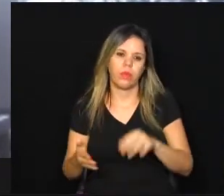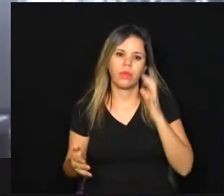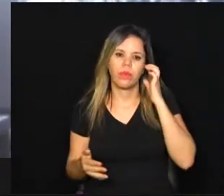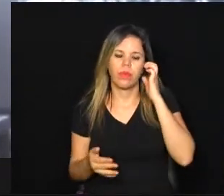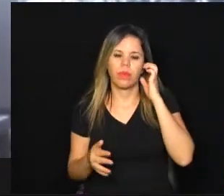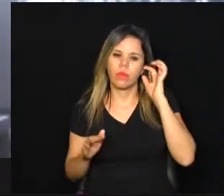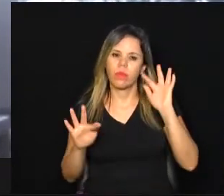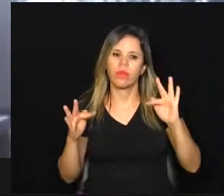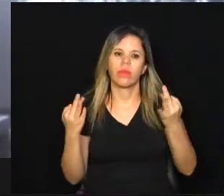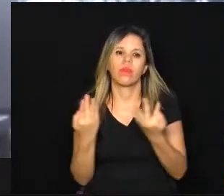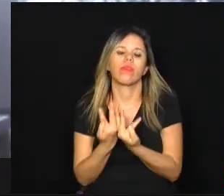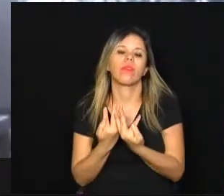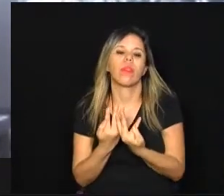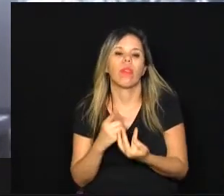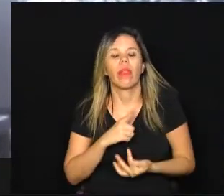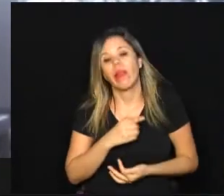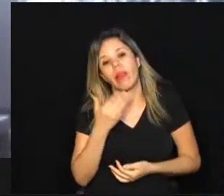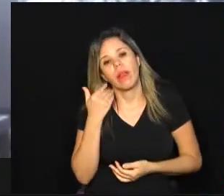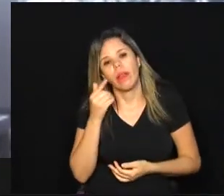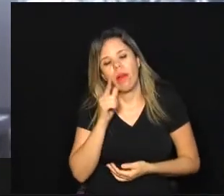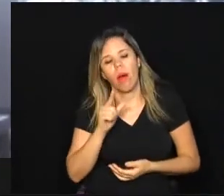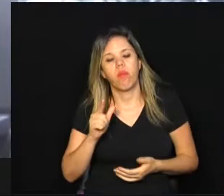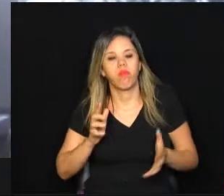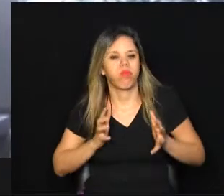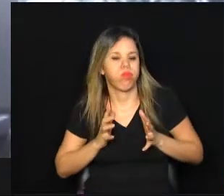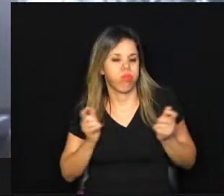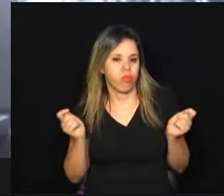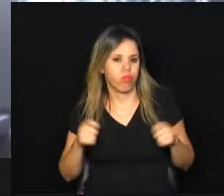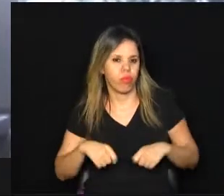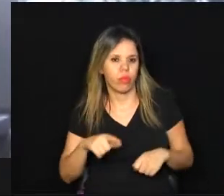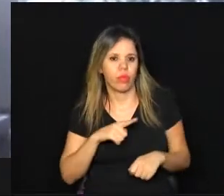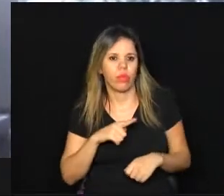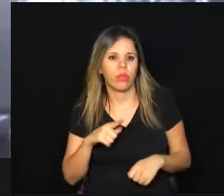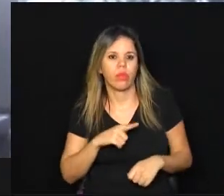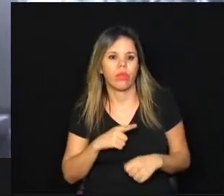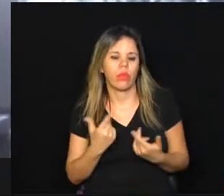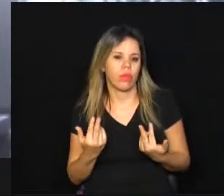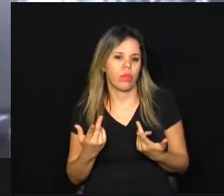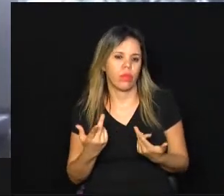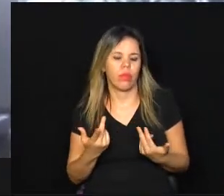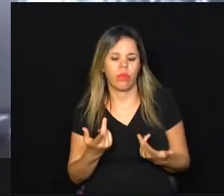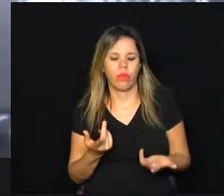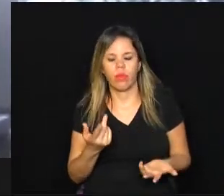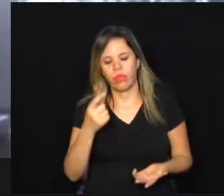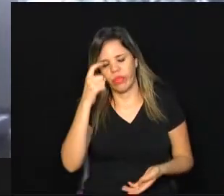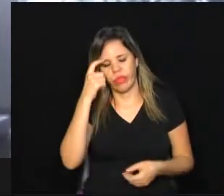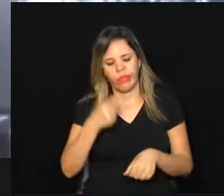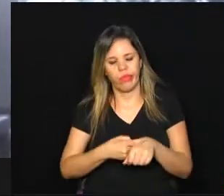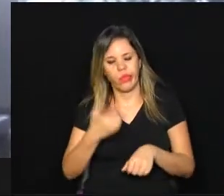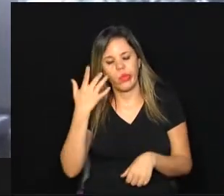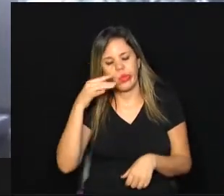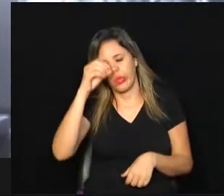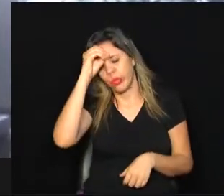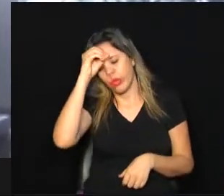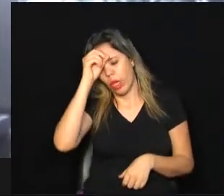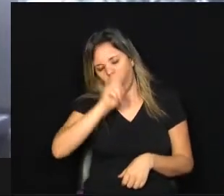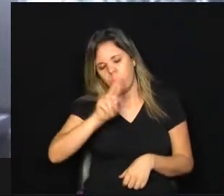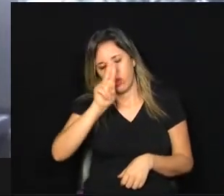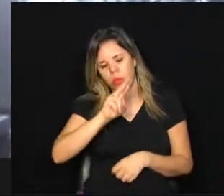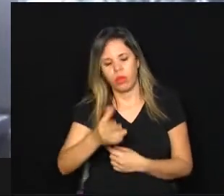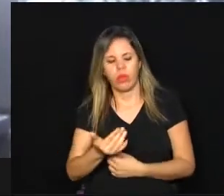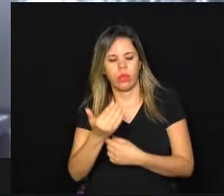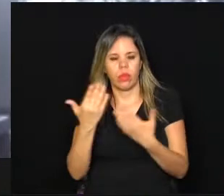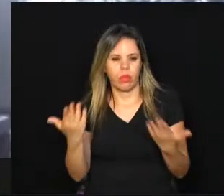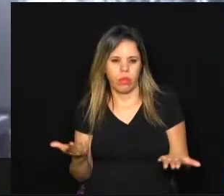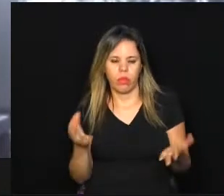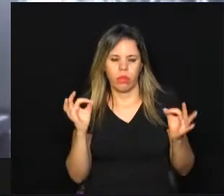de boa aquisição, boa classe econômica, ainda tem esse tipo de ignorância para usar a tecnologia. Mas, com